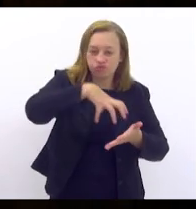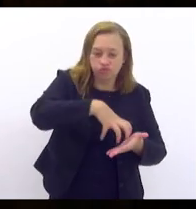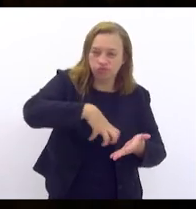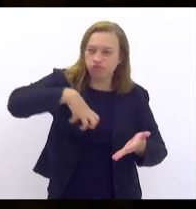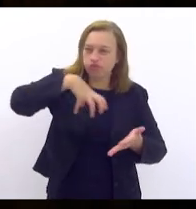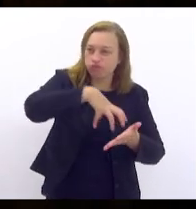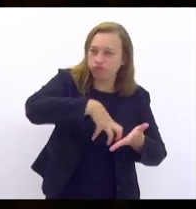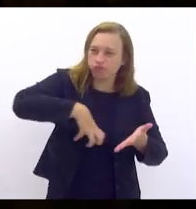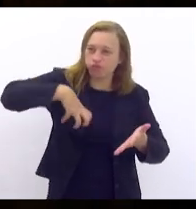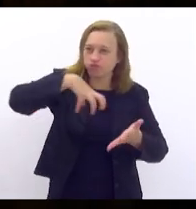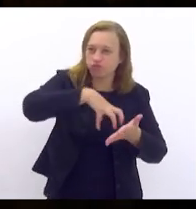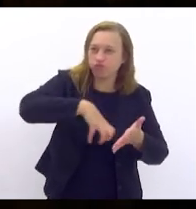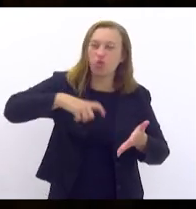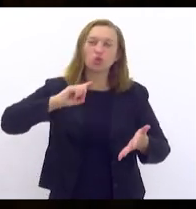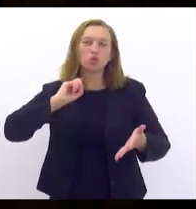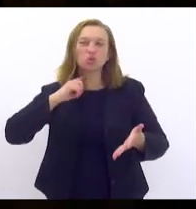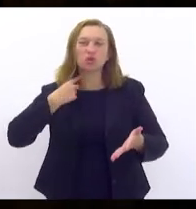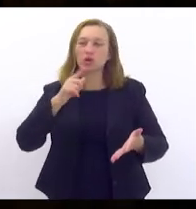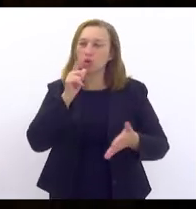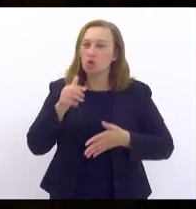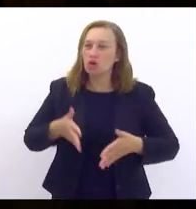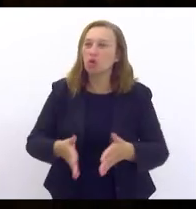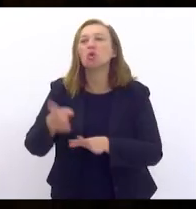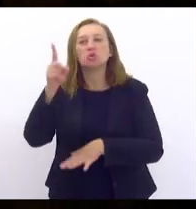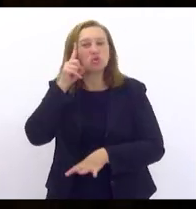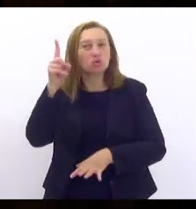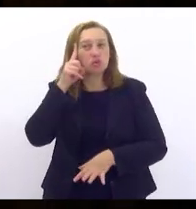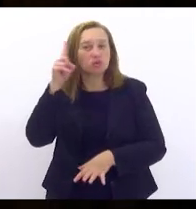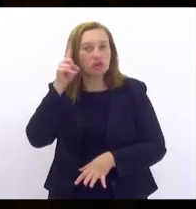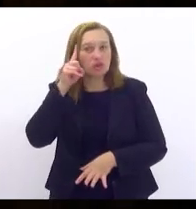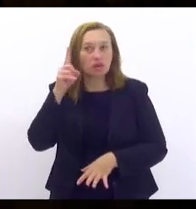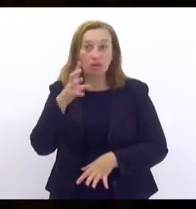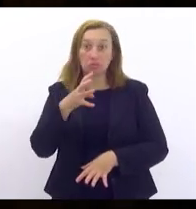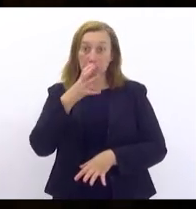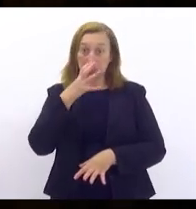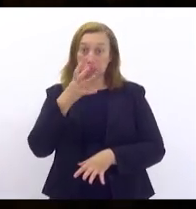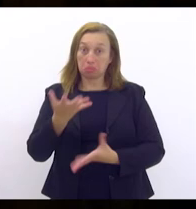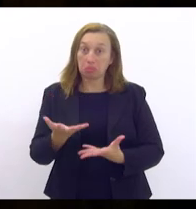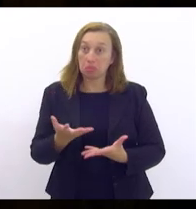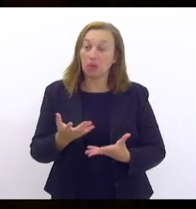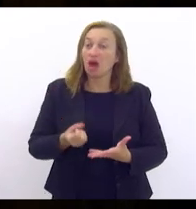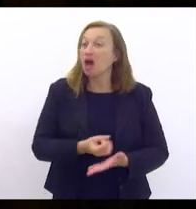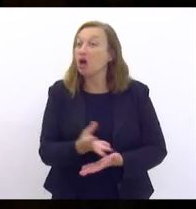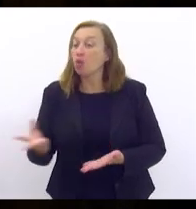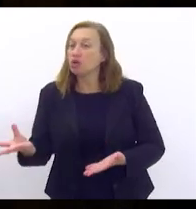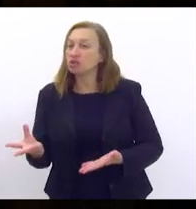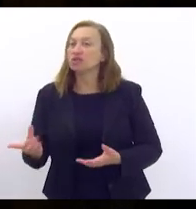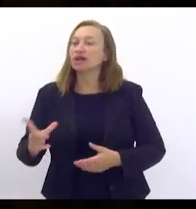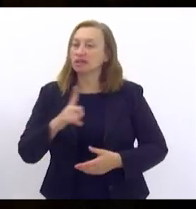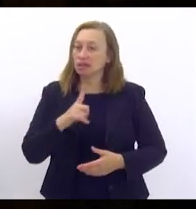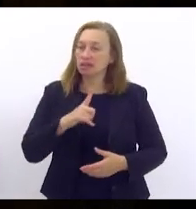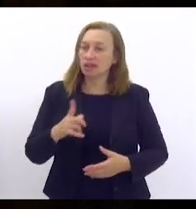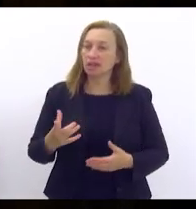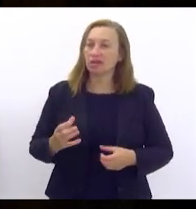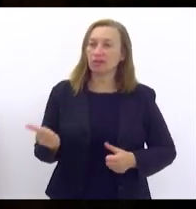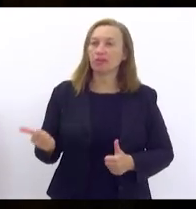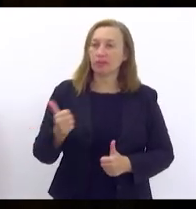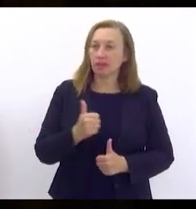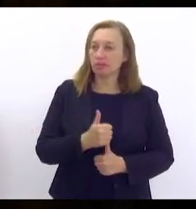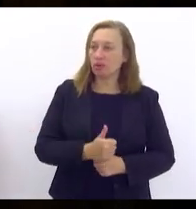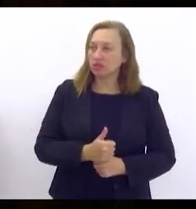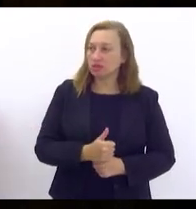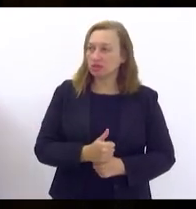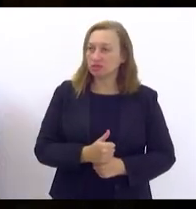resíduos desses rios todo santo dia então é impressionante a quantidade de resíduo que a gente ainda recebe e a gente hoje tá conseguindo